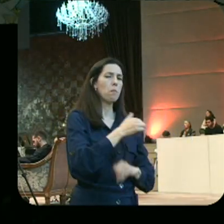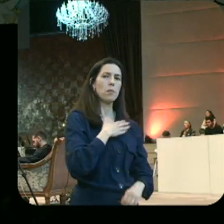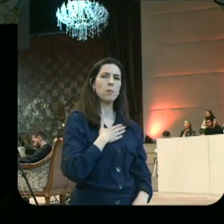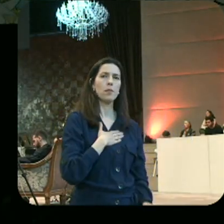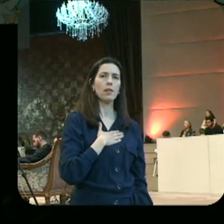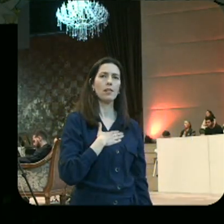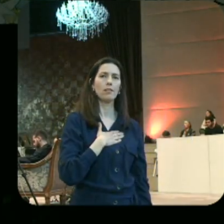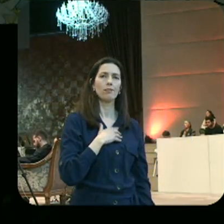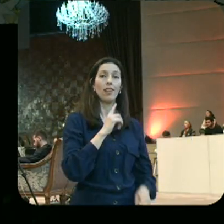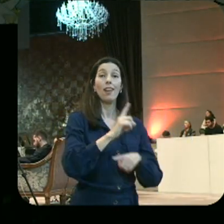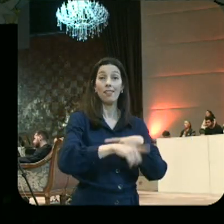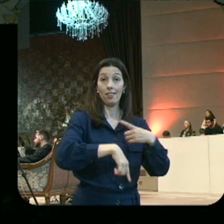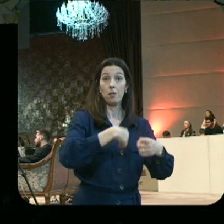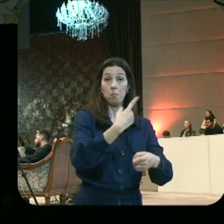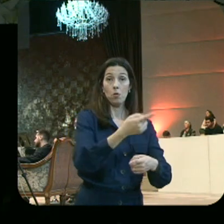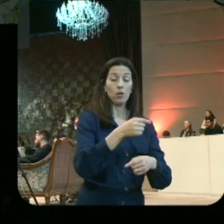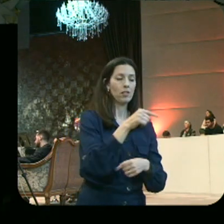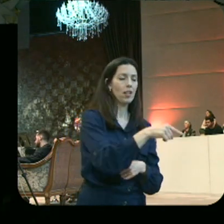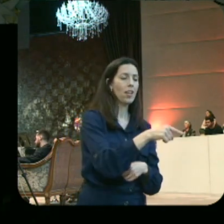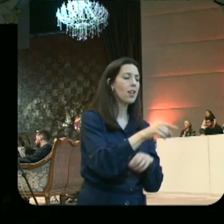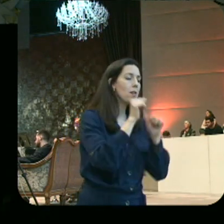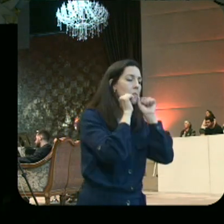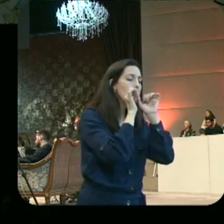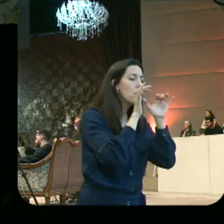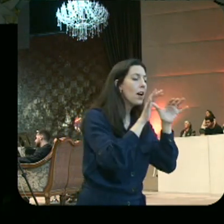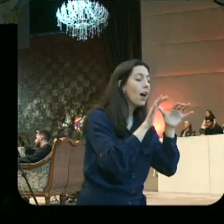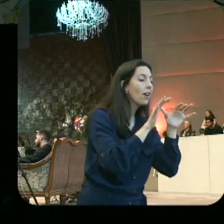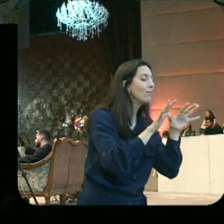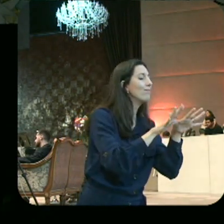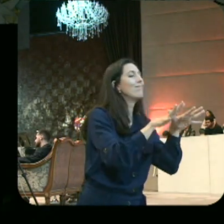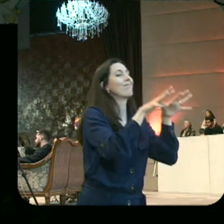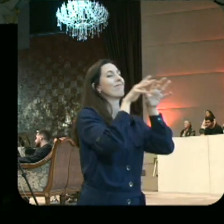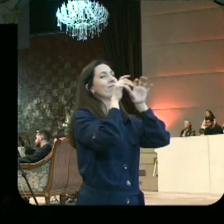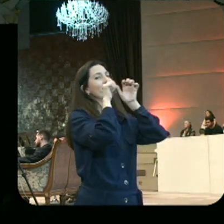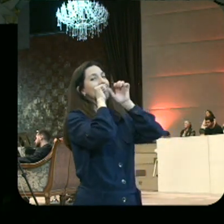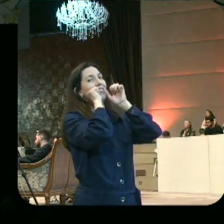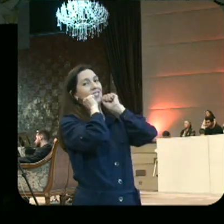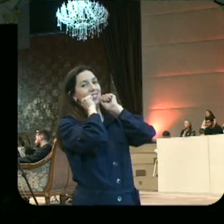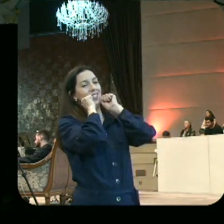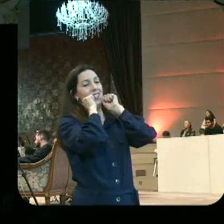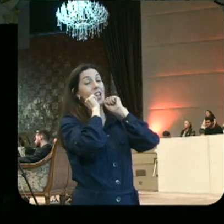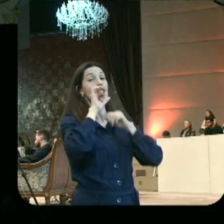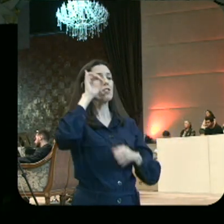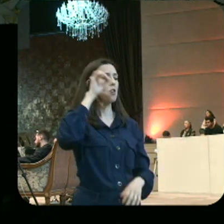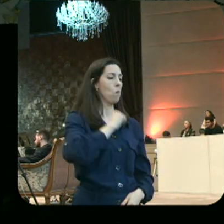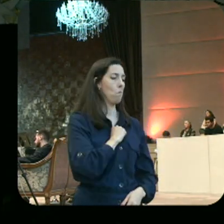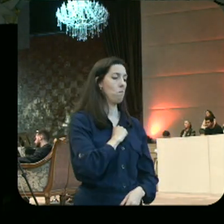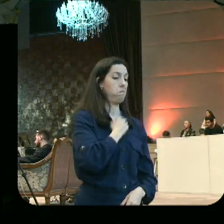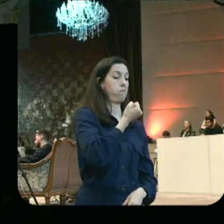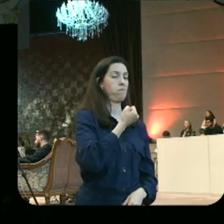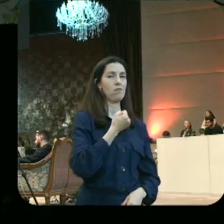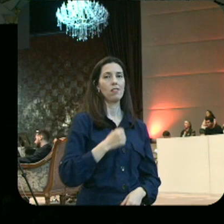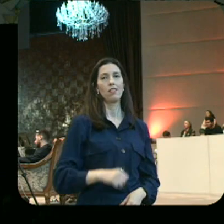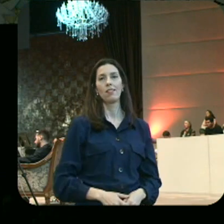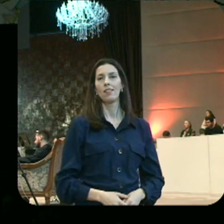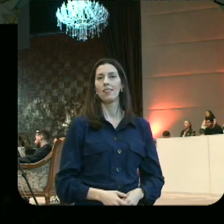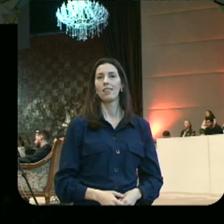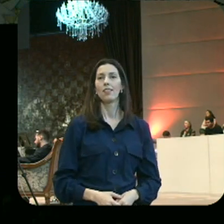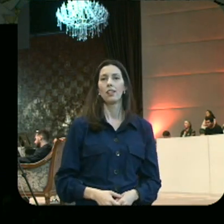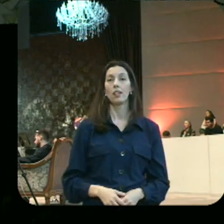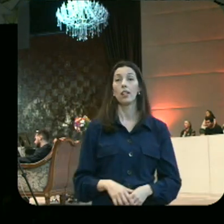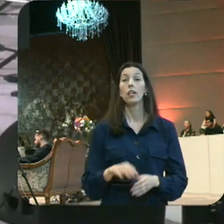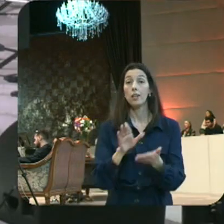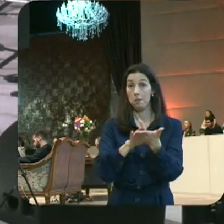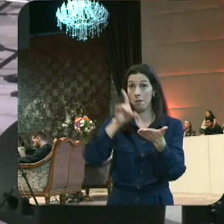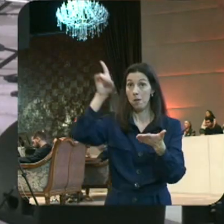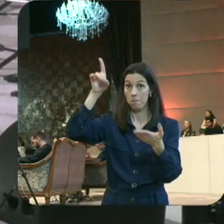decisão vêm. Você perde a bênção. Você está debaixo da ira. Então eu vou dizer para você o que a